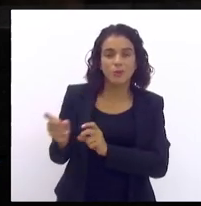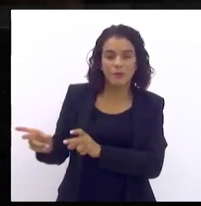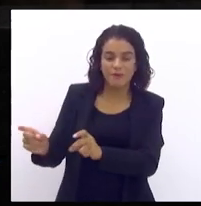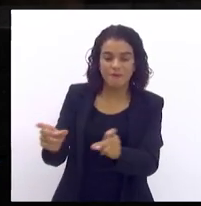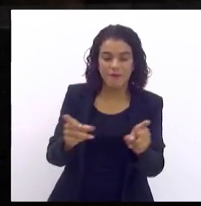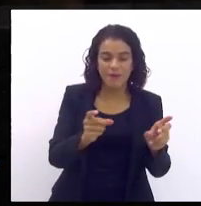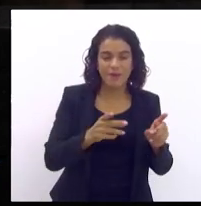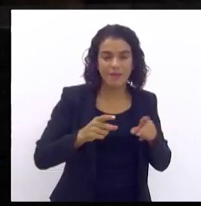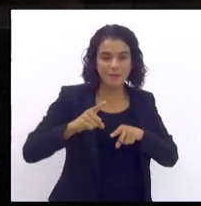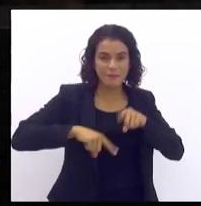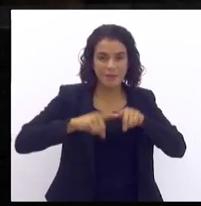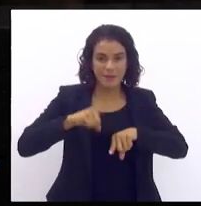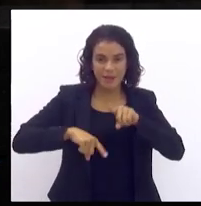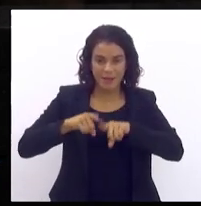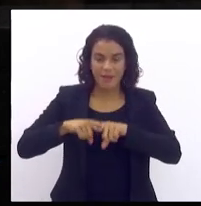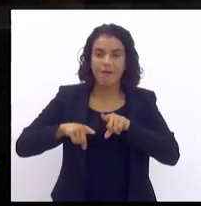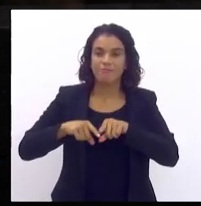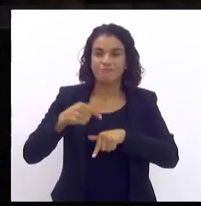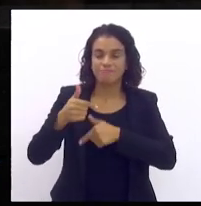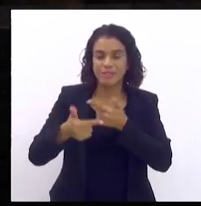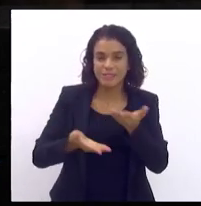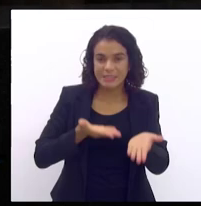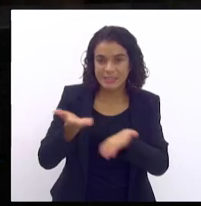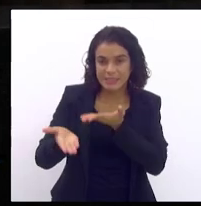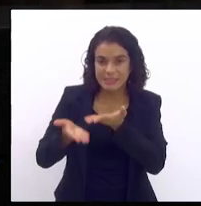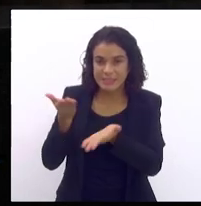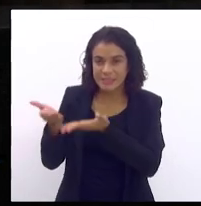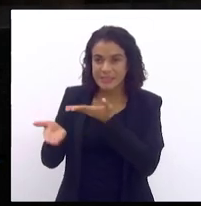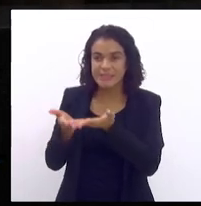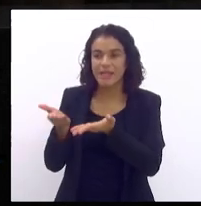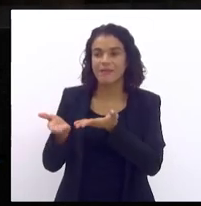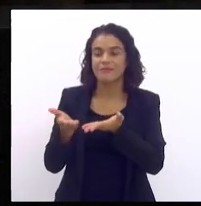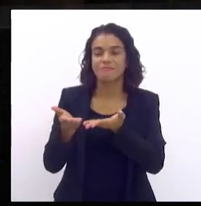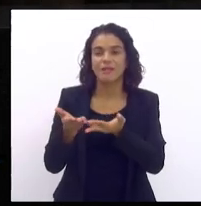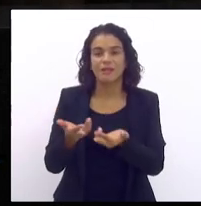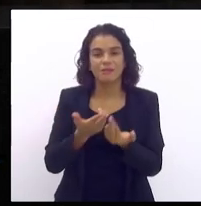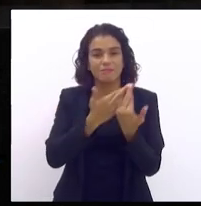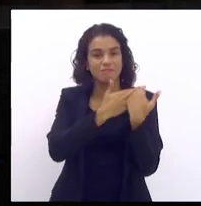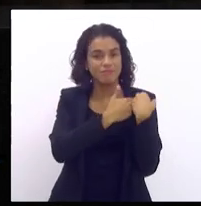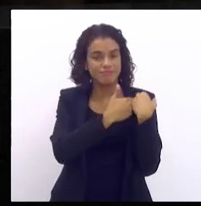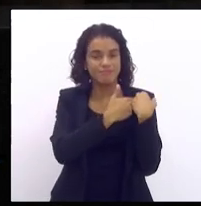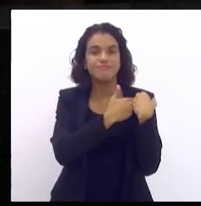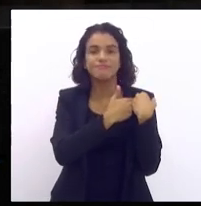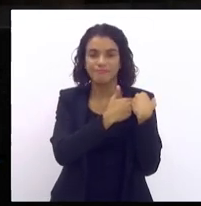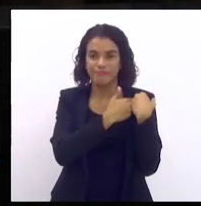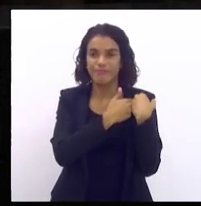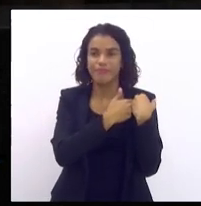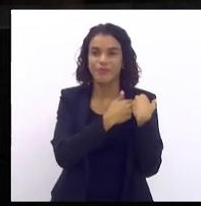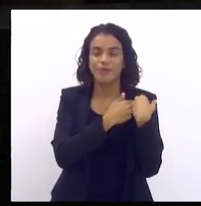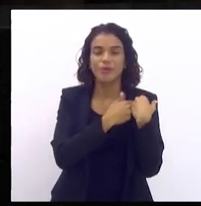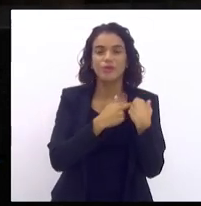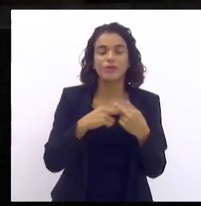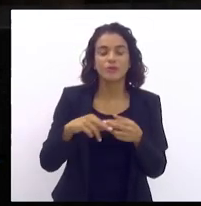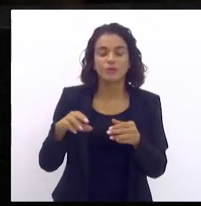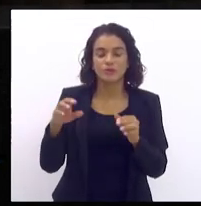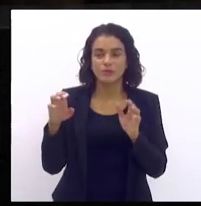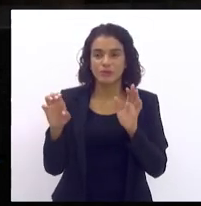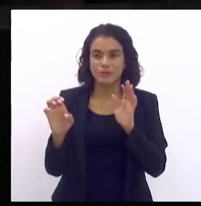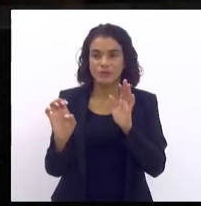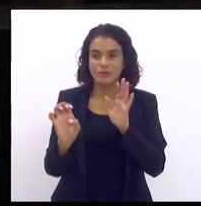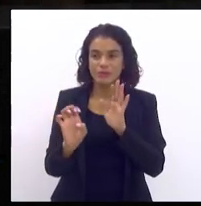e Serviços, que é de competência dos estados